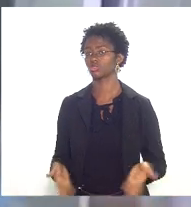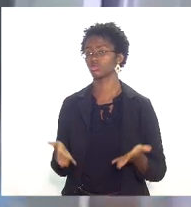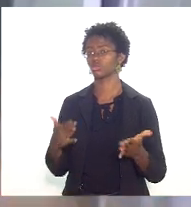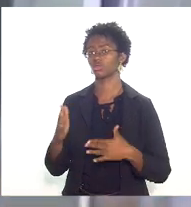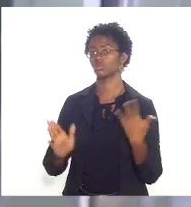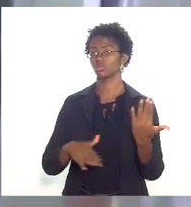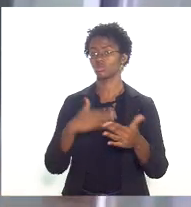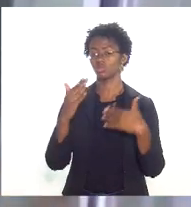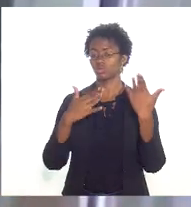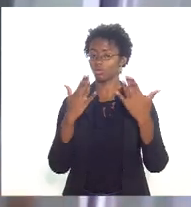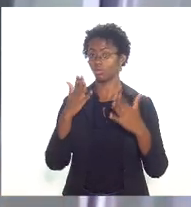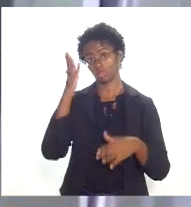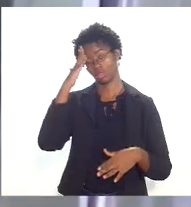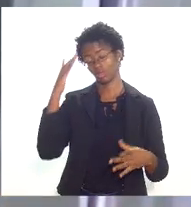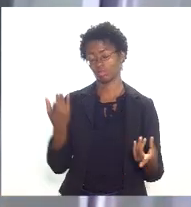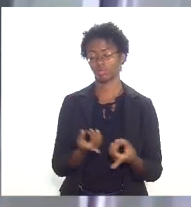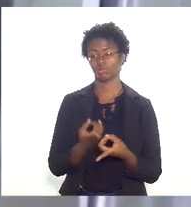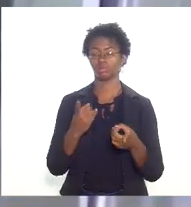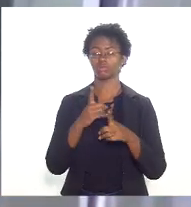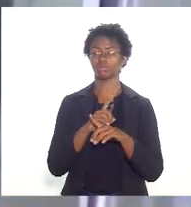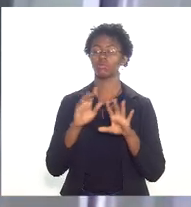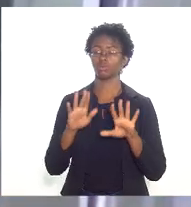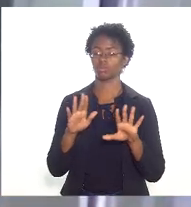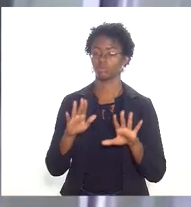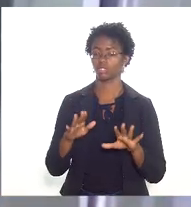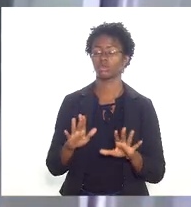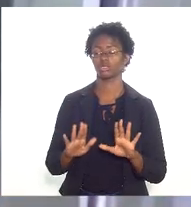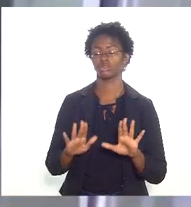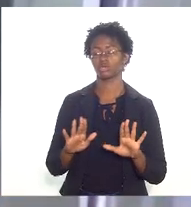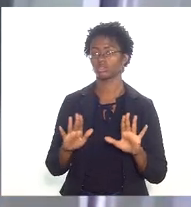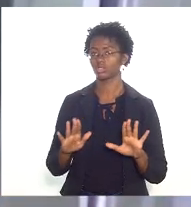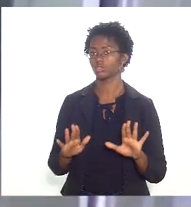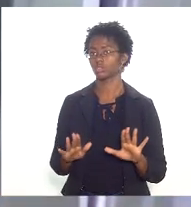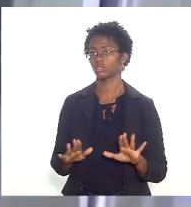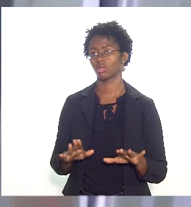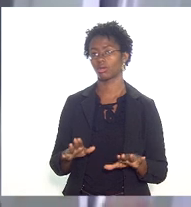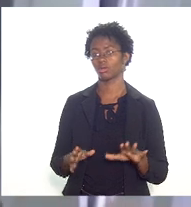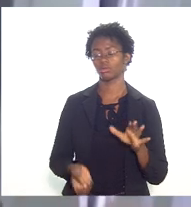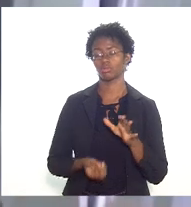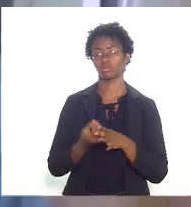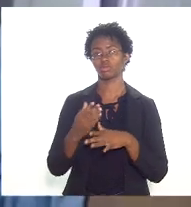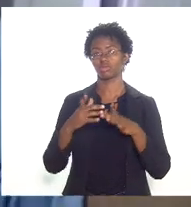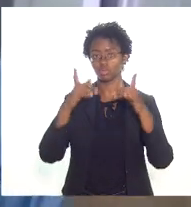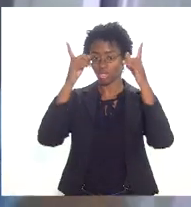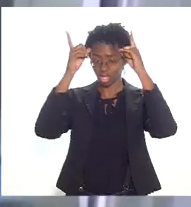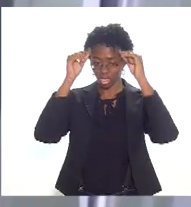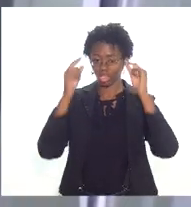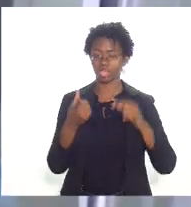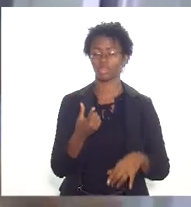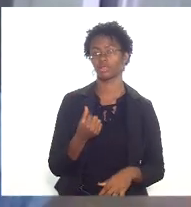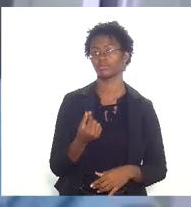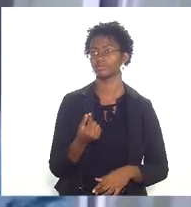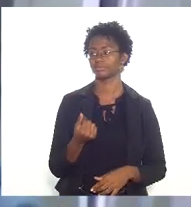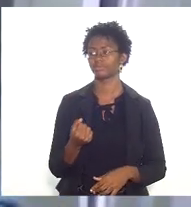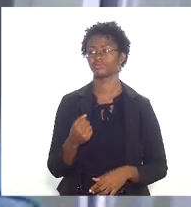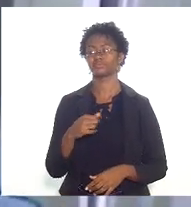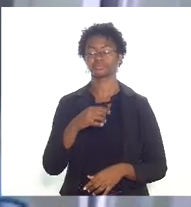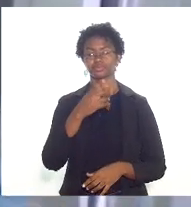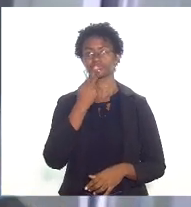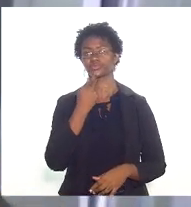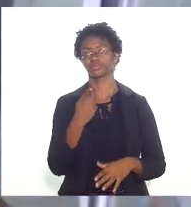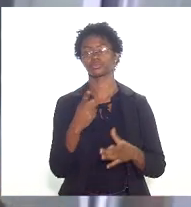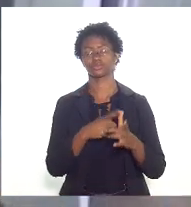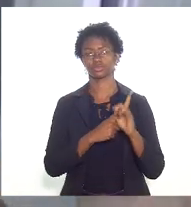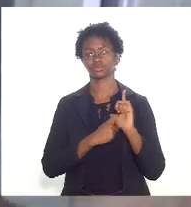desenvolvimento ao contrário aí mas ele produz uma livro de gasto a gente sabe também tendo em vista que dívidas encargos do estado da União